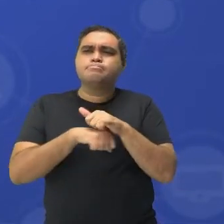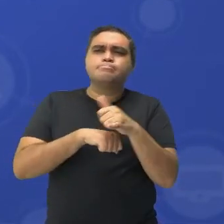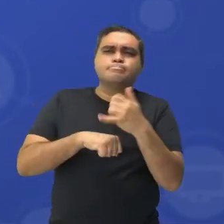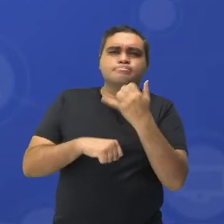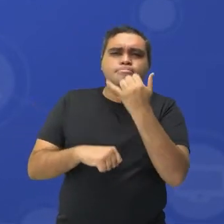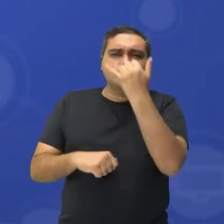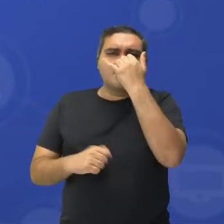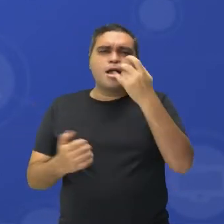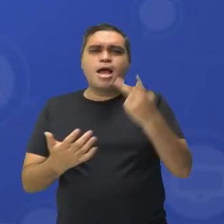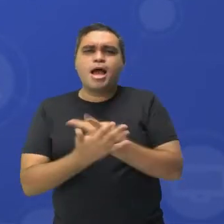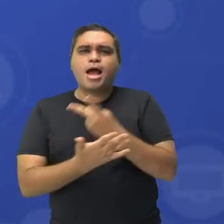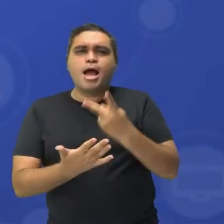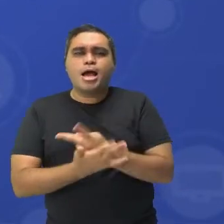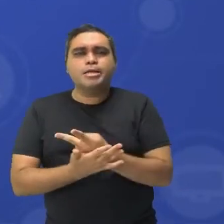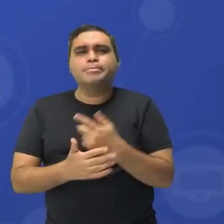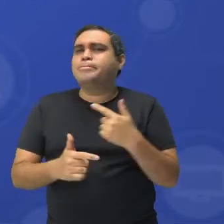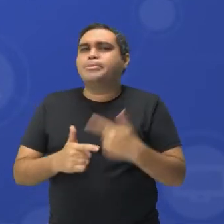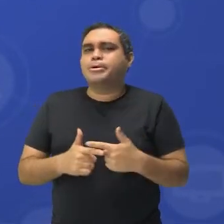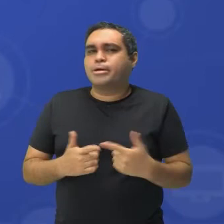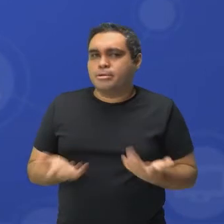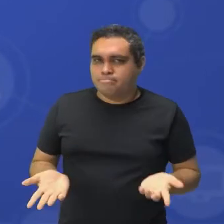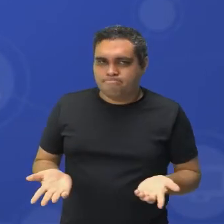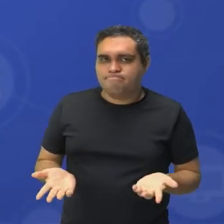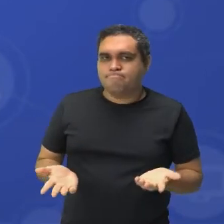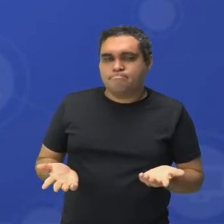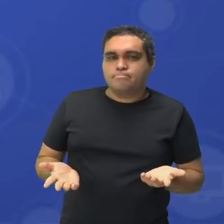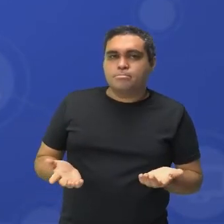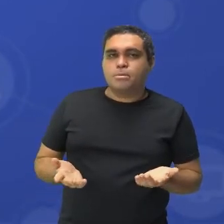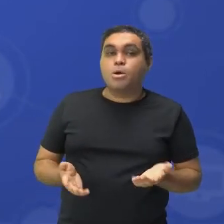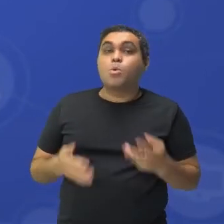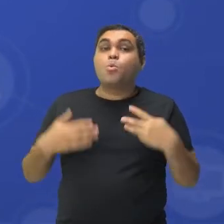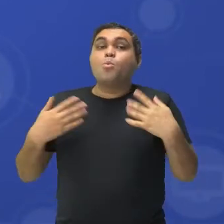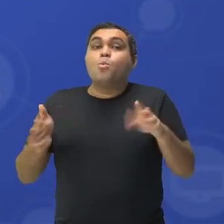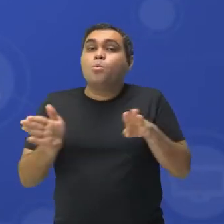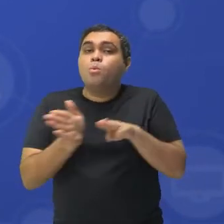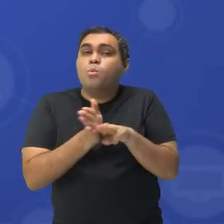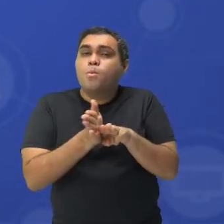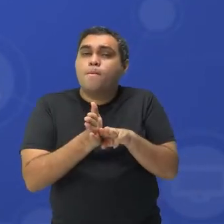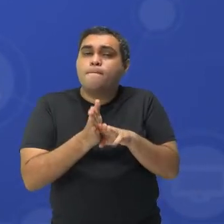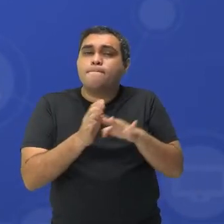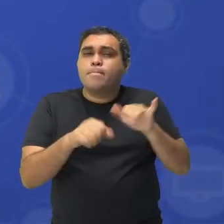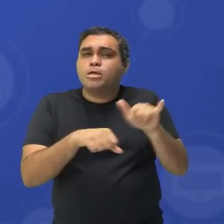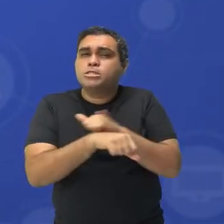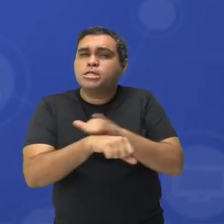que nós fazemos besteira? Qual é o método mais seguro para que eu possa